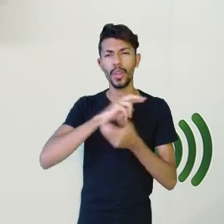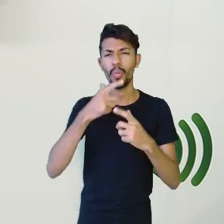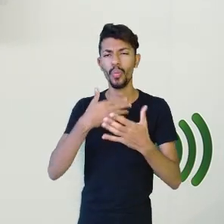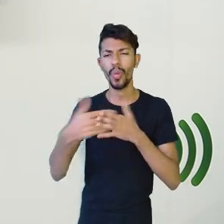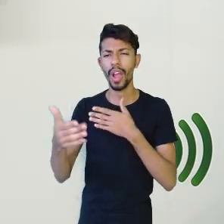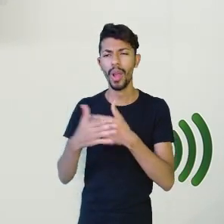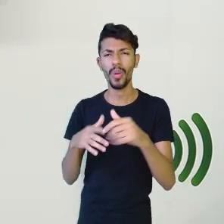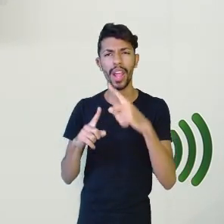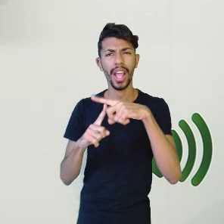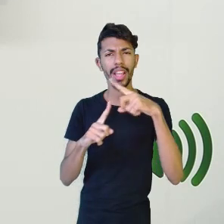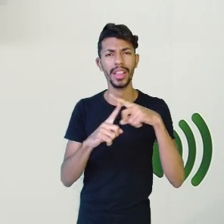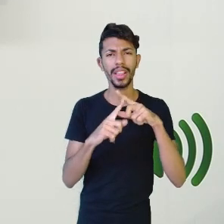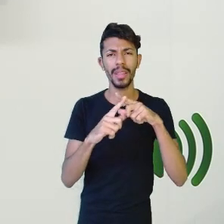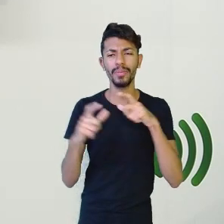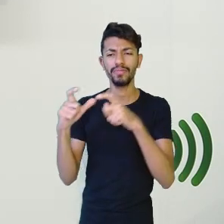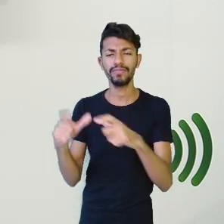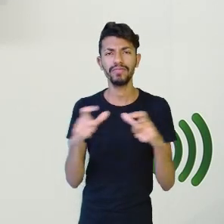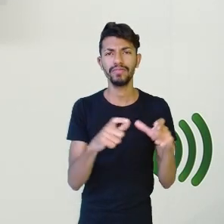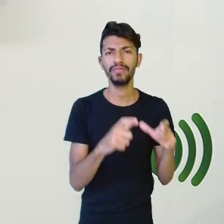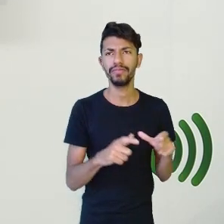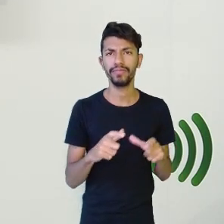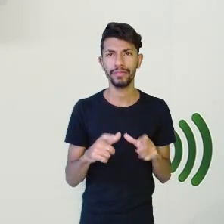ambiente, seja ele